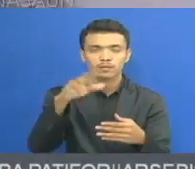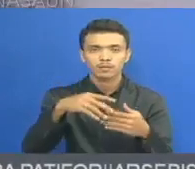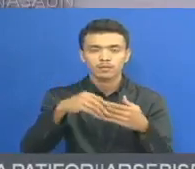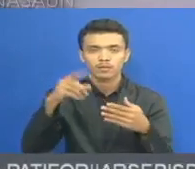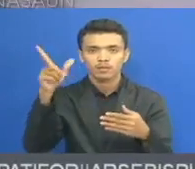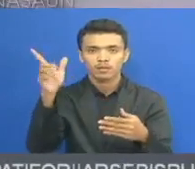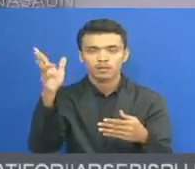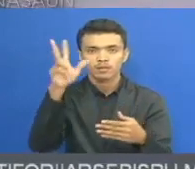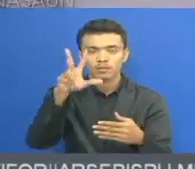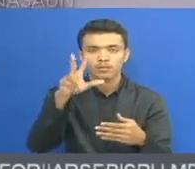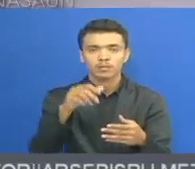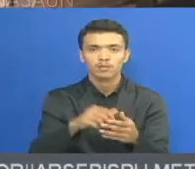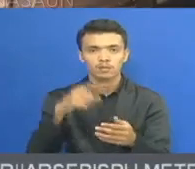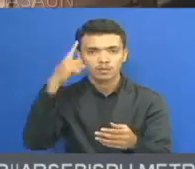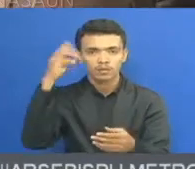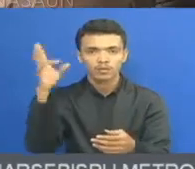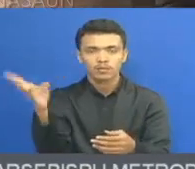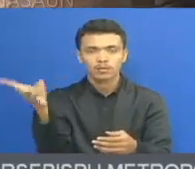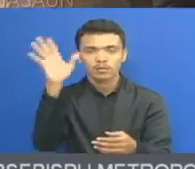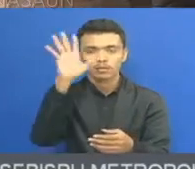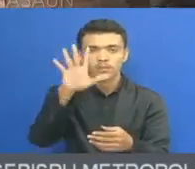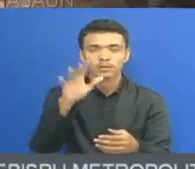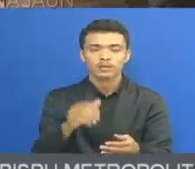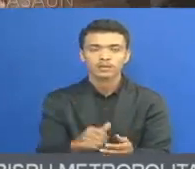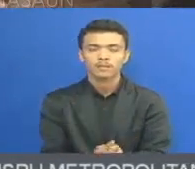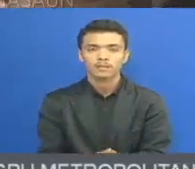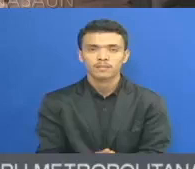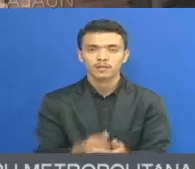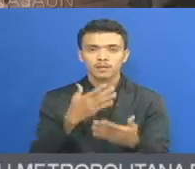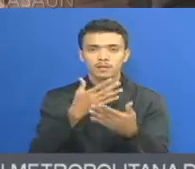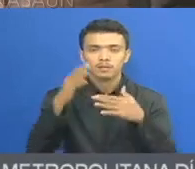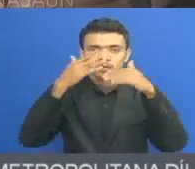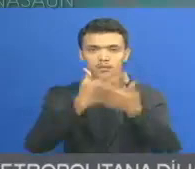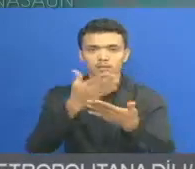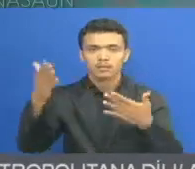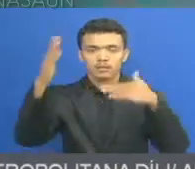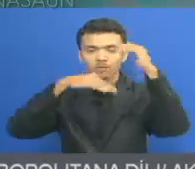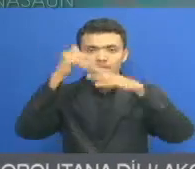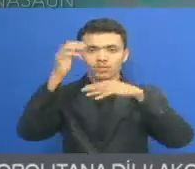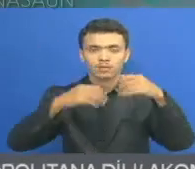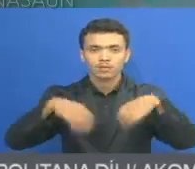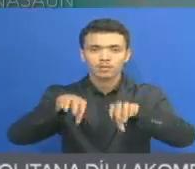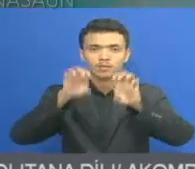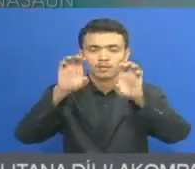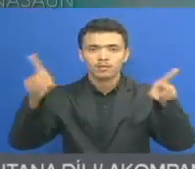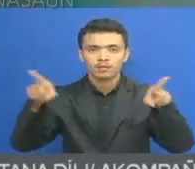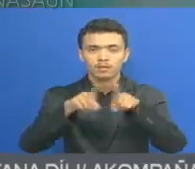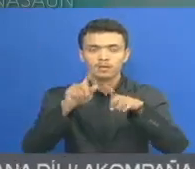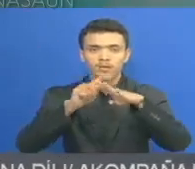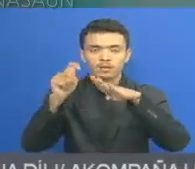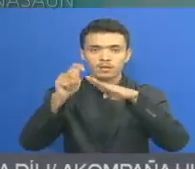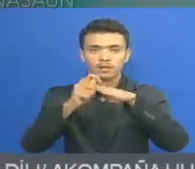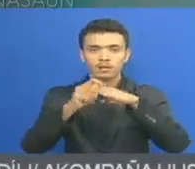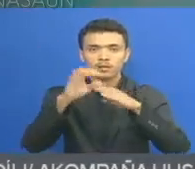nulo, resim lima. Além de nem a loza aneca construção, material construção nebelosa nefan macanesan, calém a